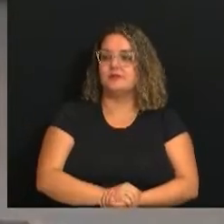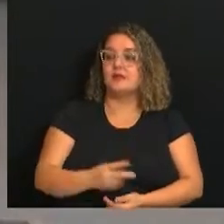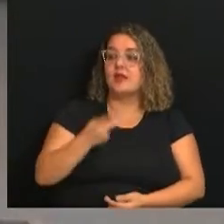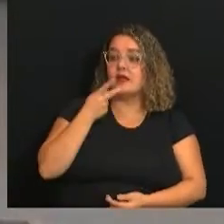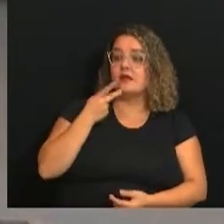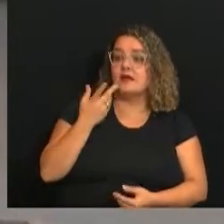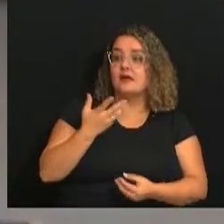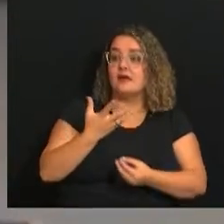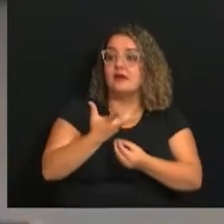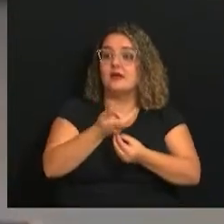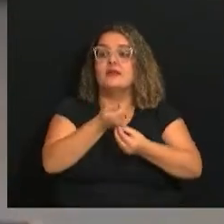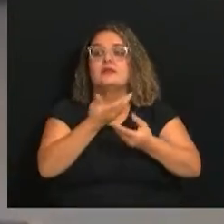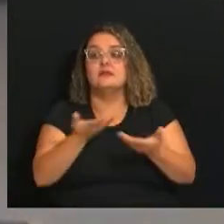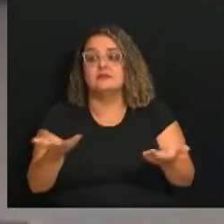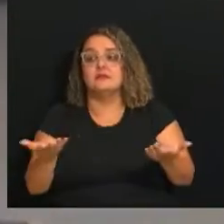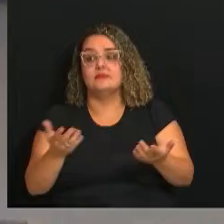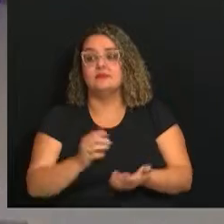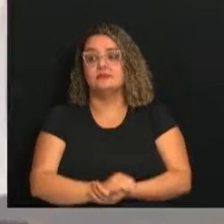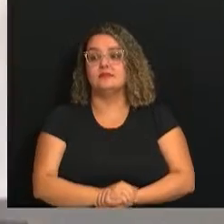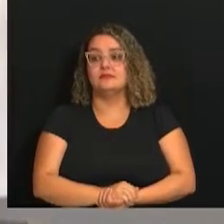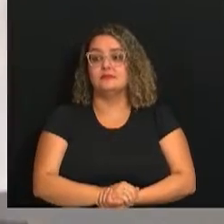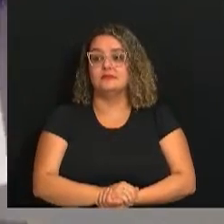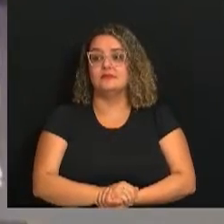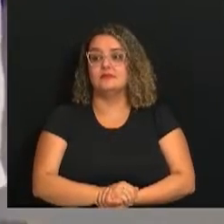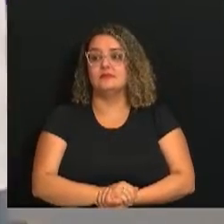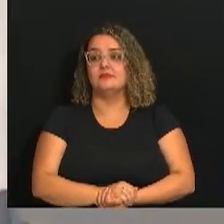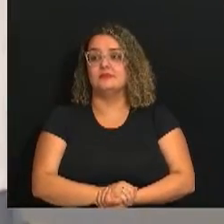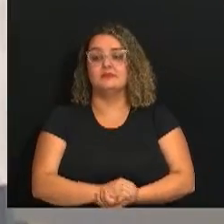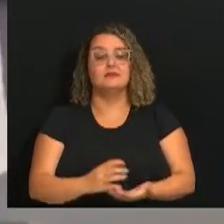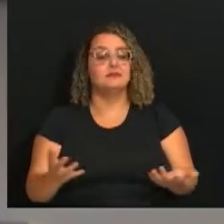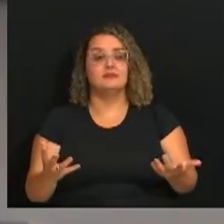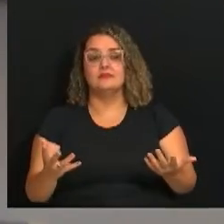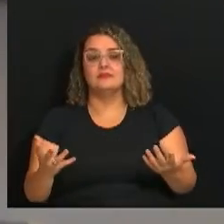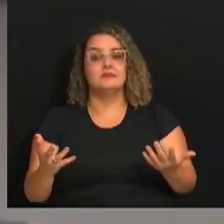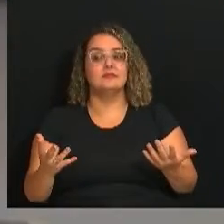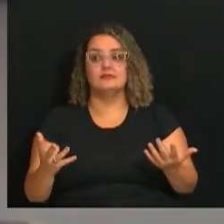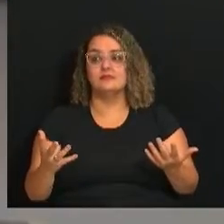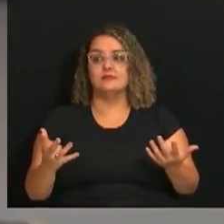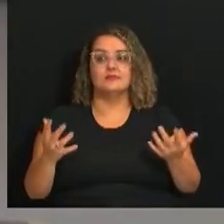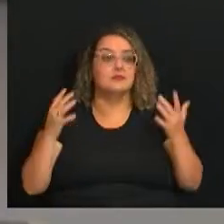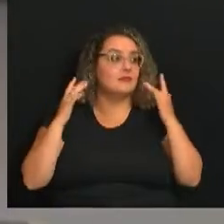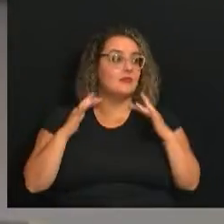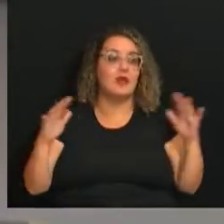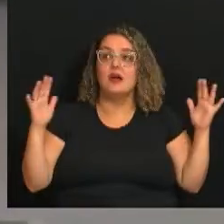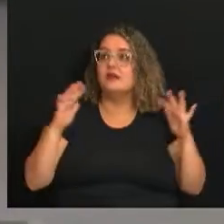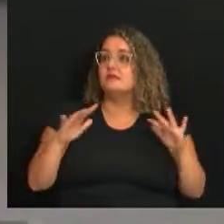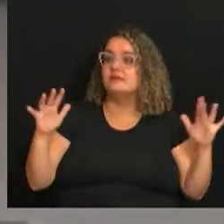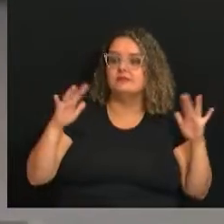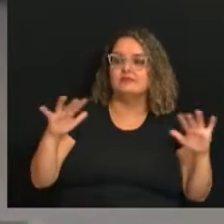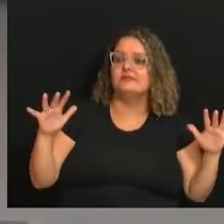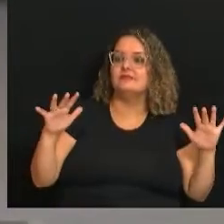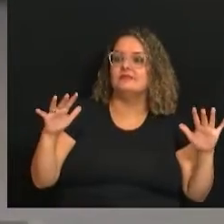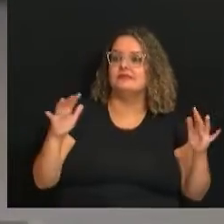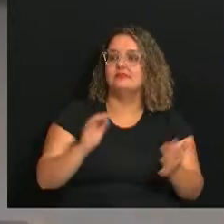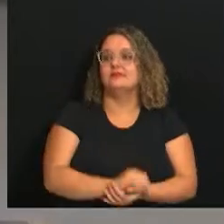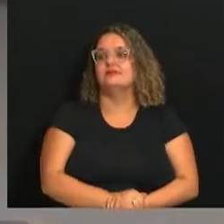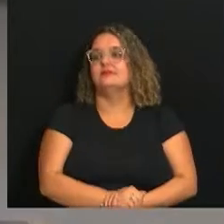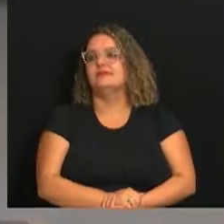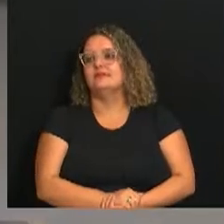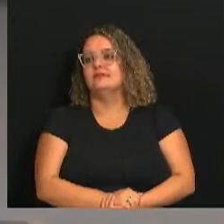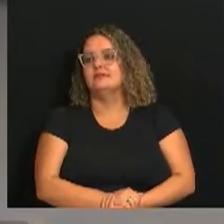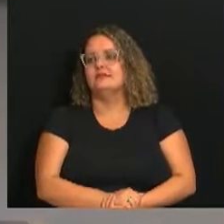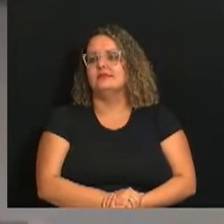aqui, né? Muito obrigado por atender a nossa reportagem. Você falou ao vivo aqui para Campinas. Agora a gente vai bater um papo com o TC.